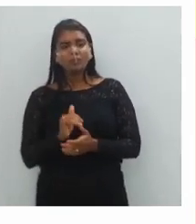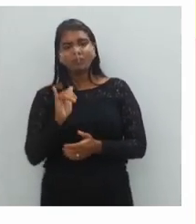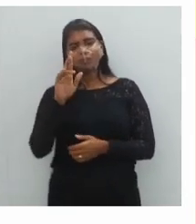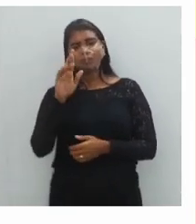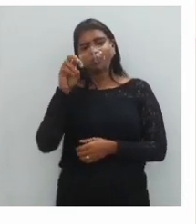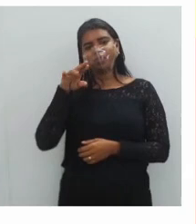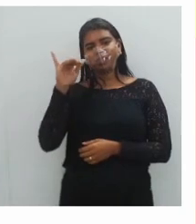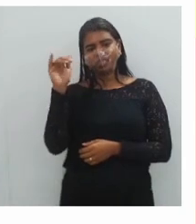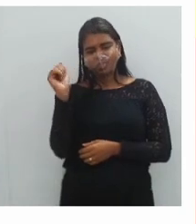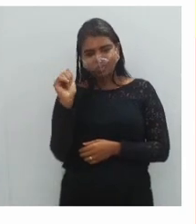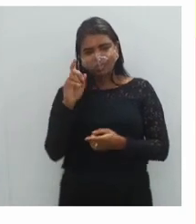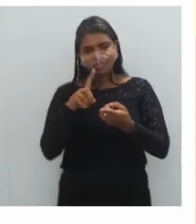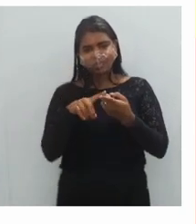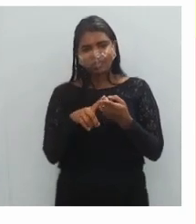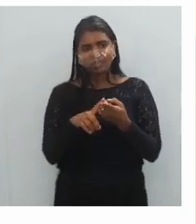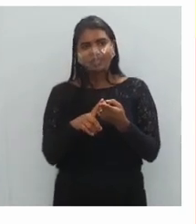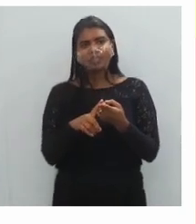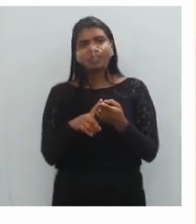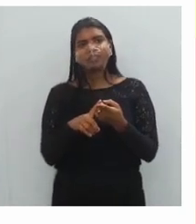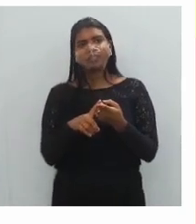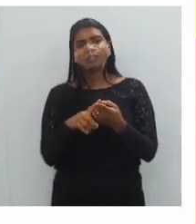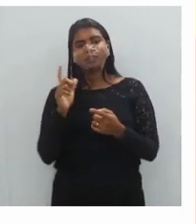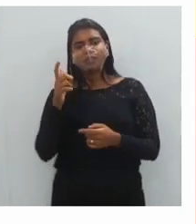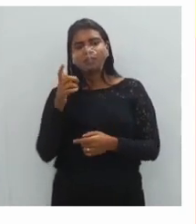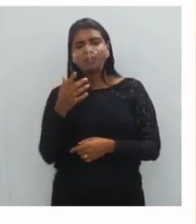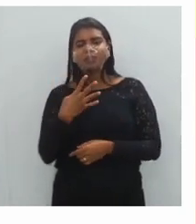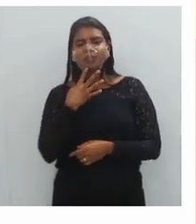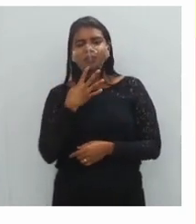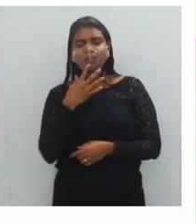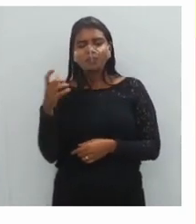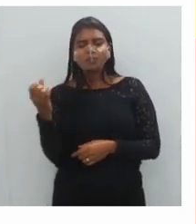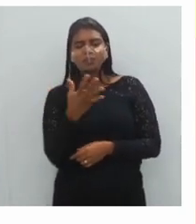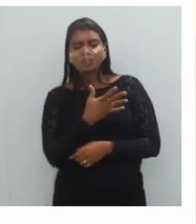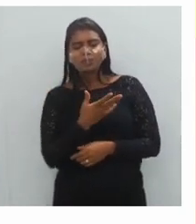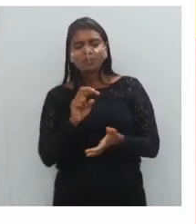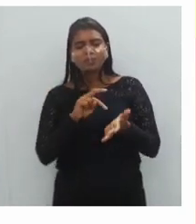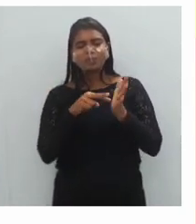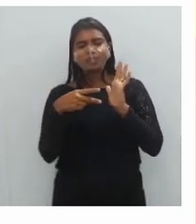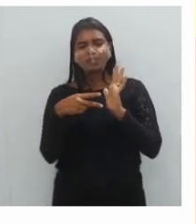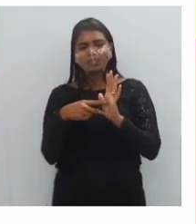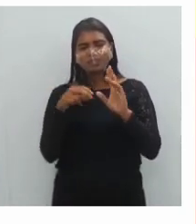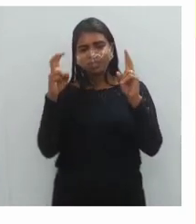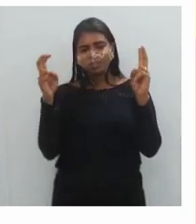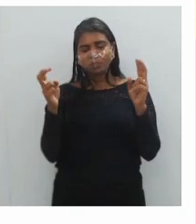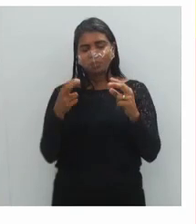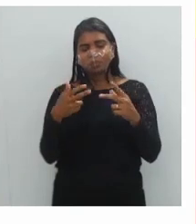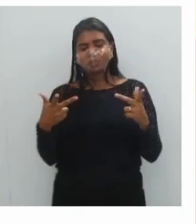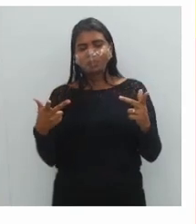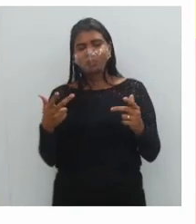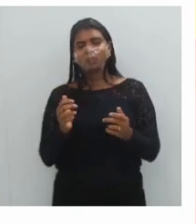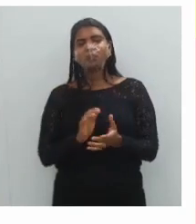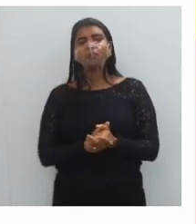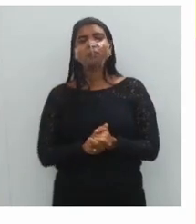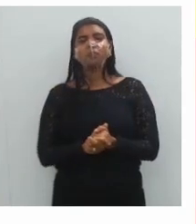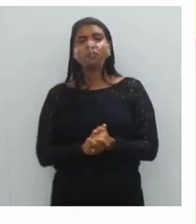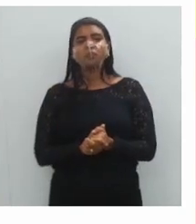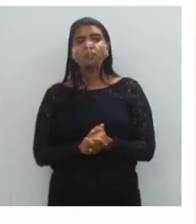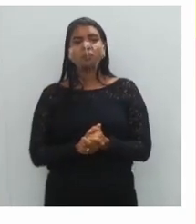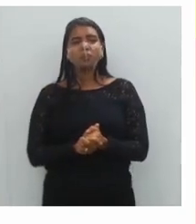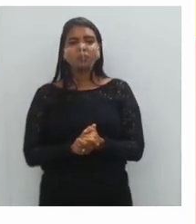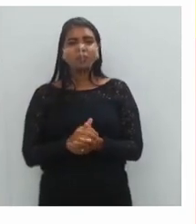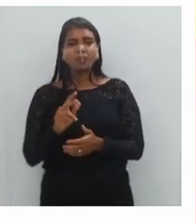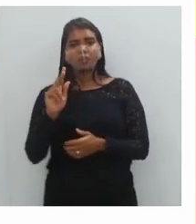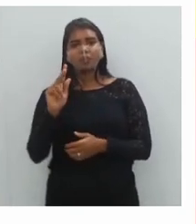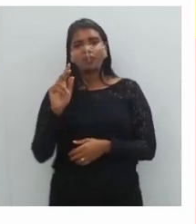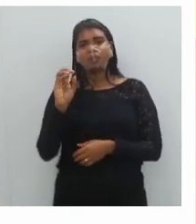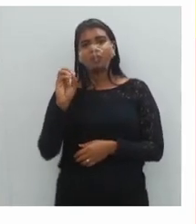ironia, tem uma ironia aí, né, para conferir um novo significado ao termo outra coisa. Uma